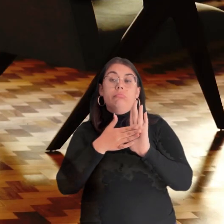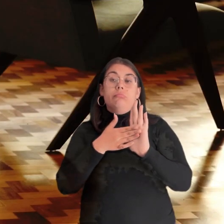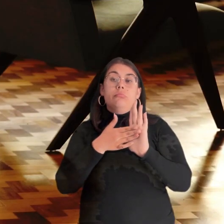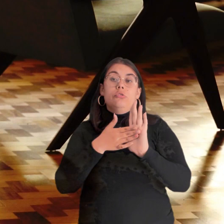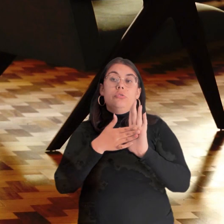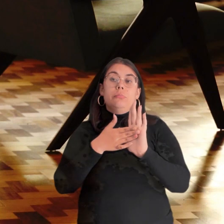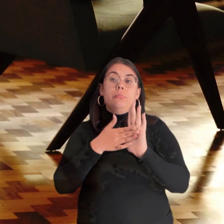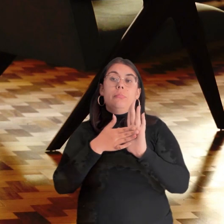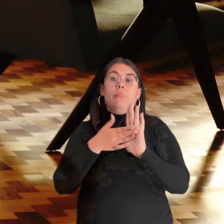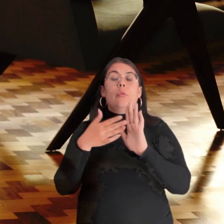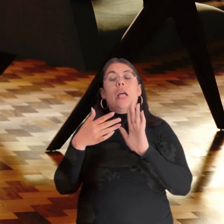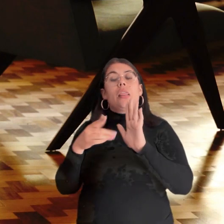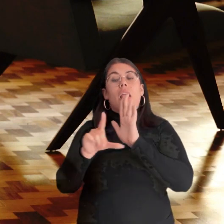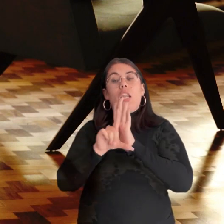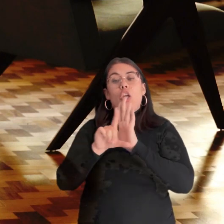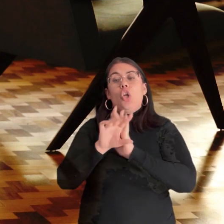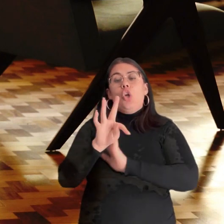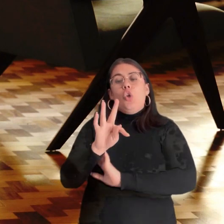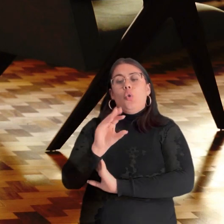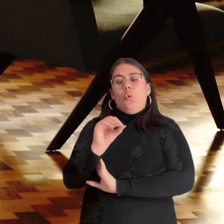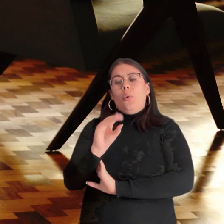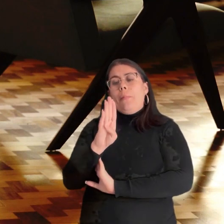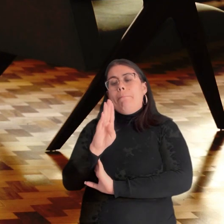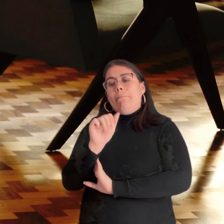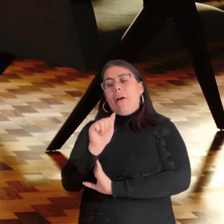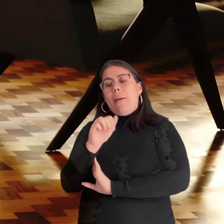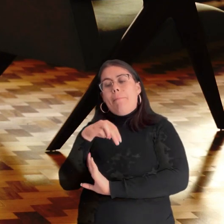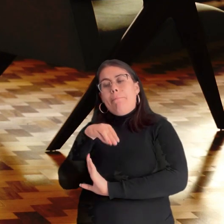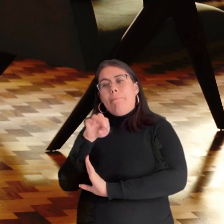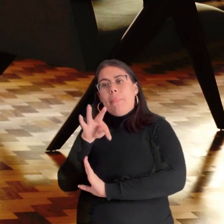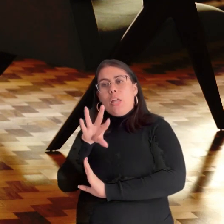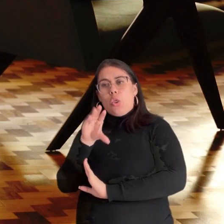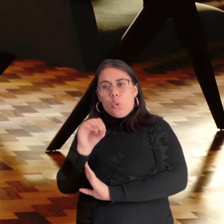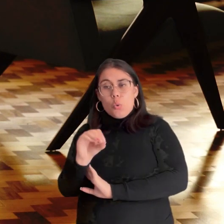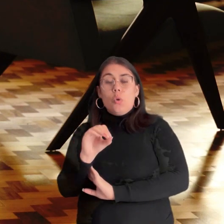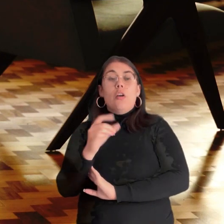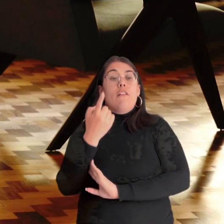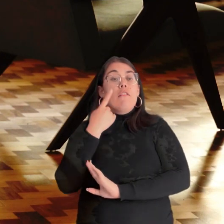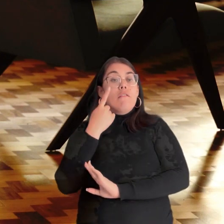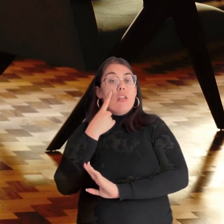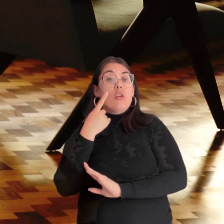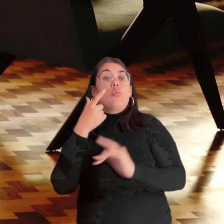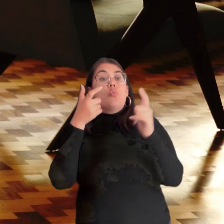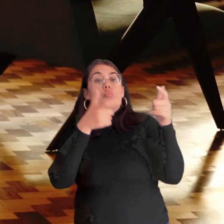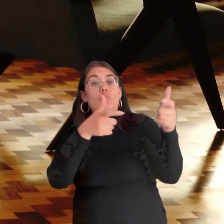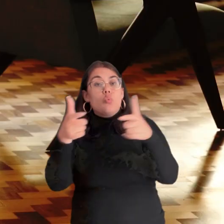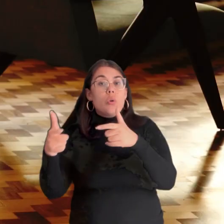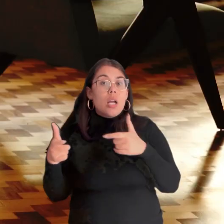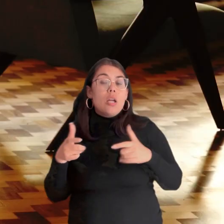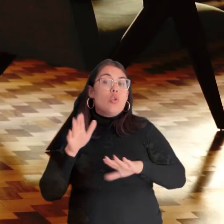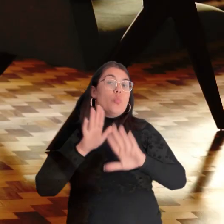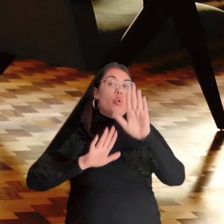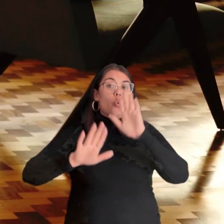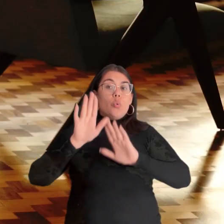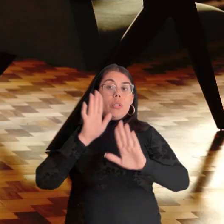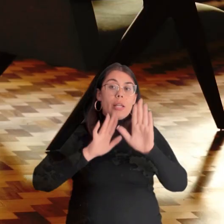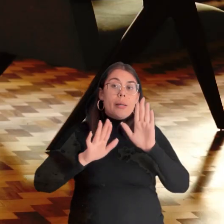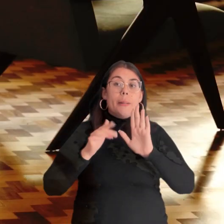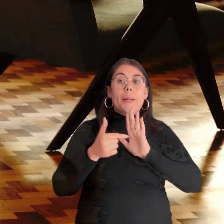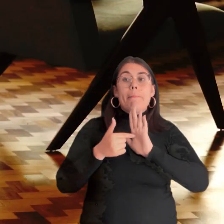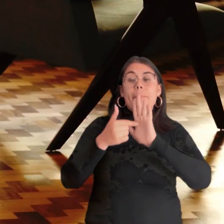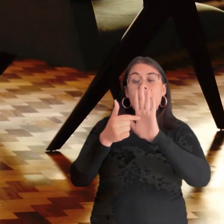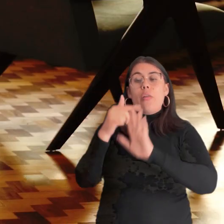Vimos as condições, onde que estava tombada, para onde que a gente tinha que apresentar o projeto, e principalmente